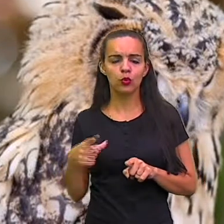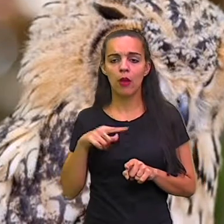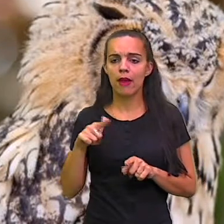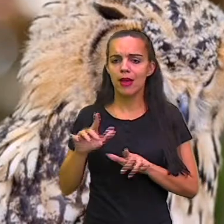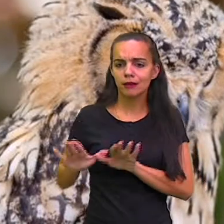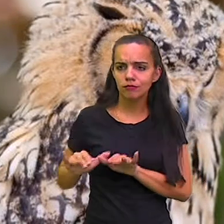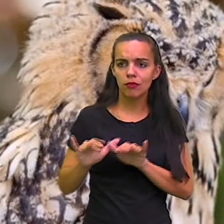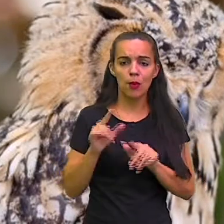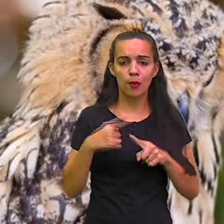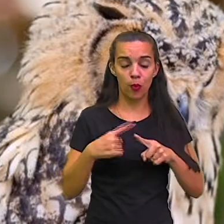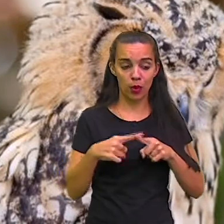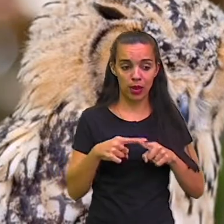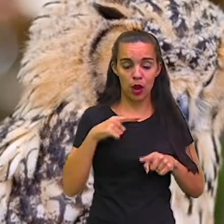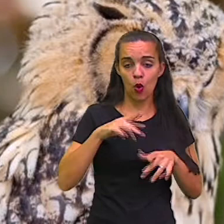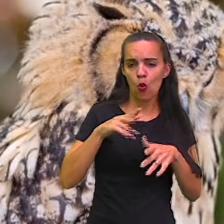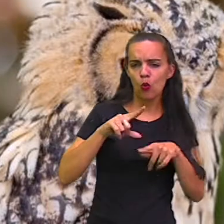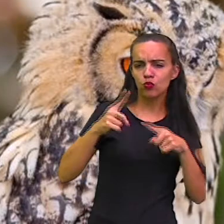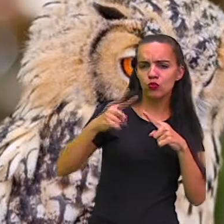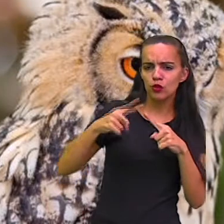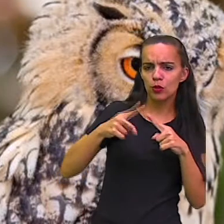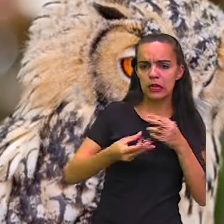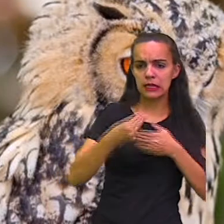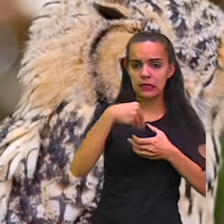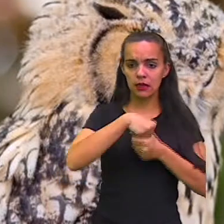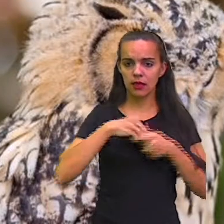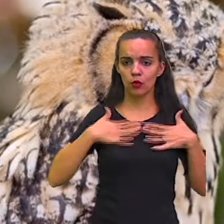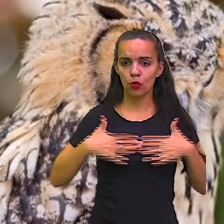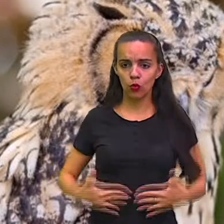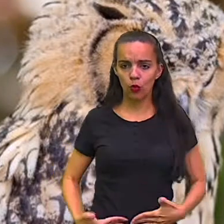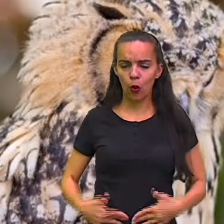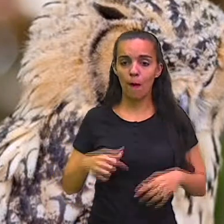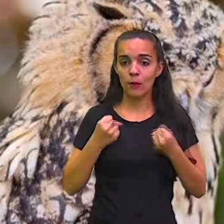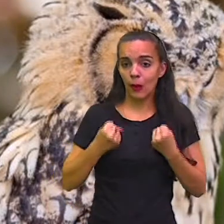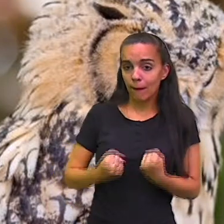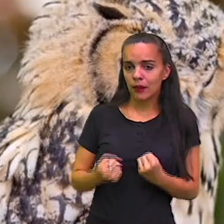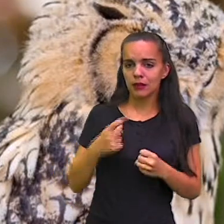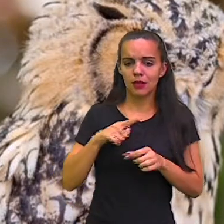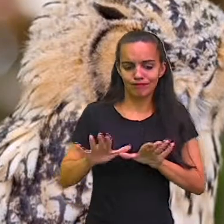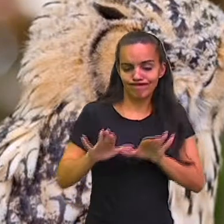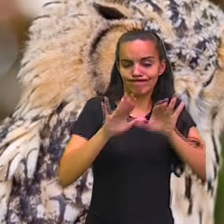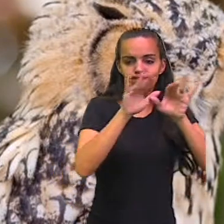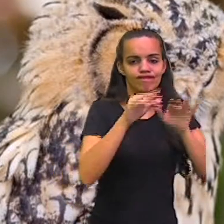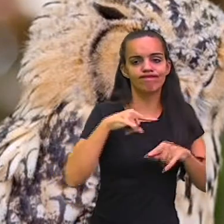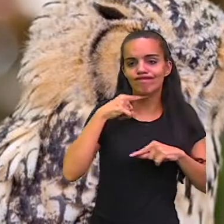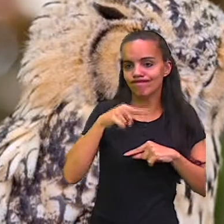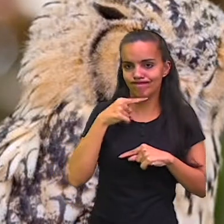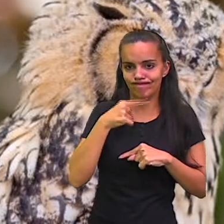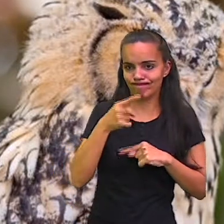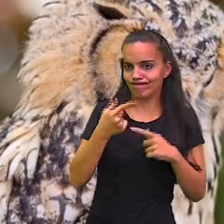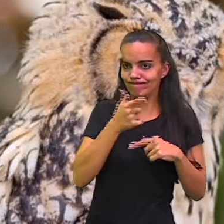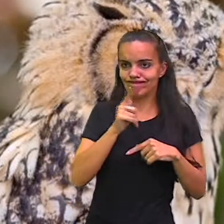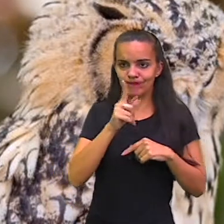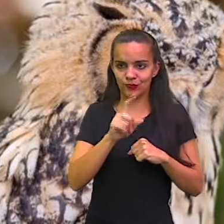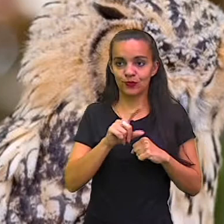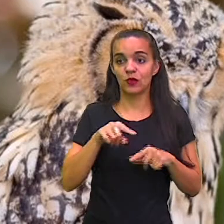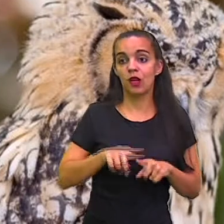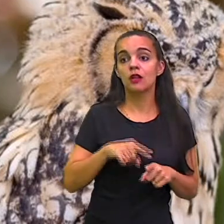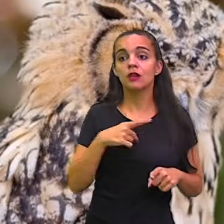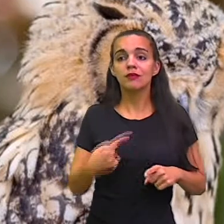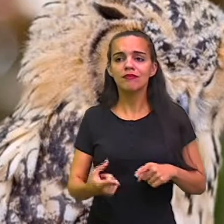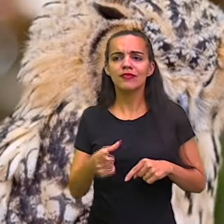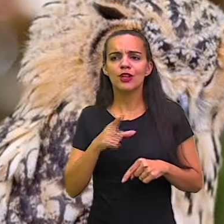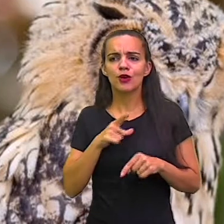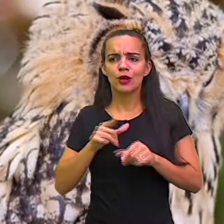nós temos como exemplo as gemas e o agressivos e aí nós temos as carenadas